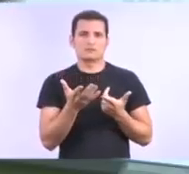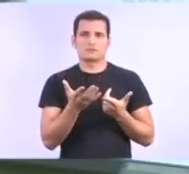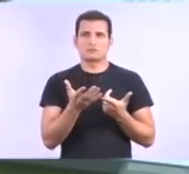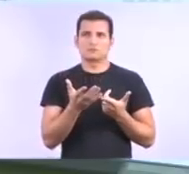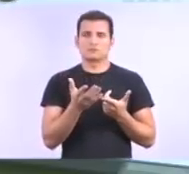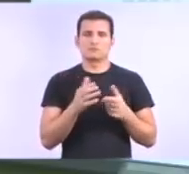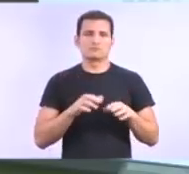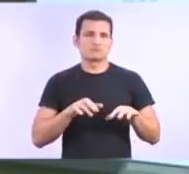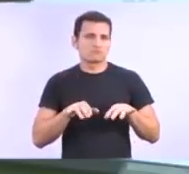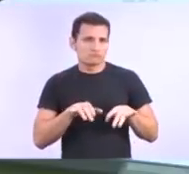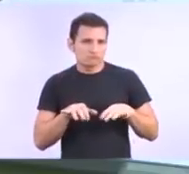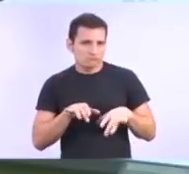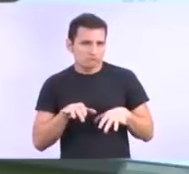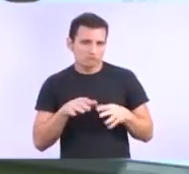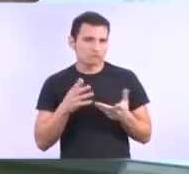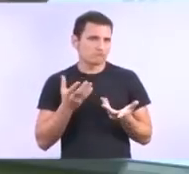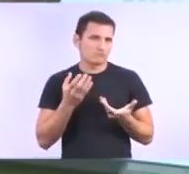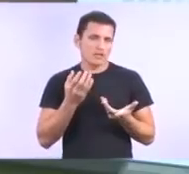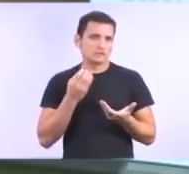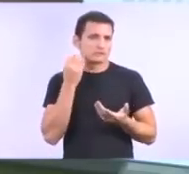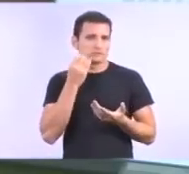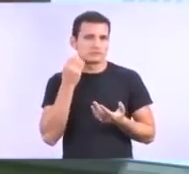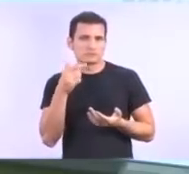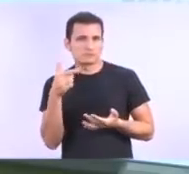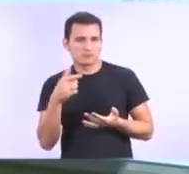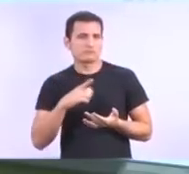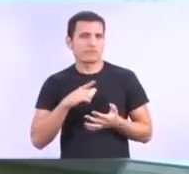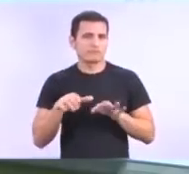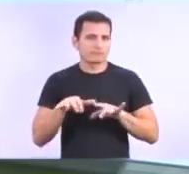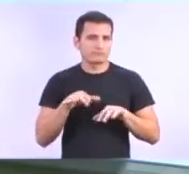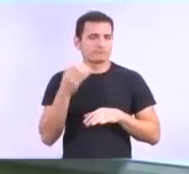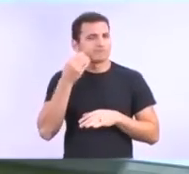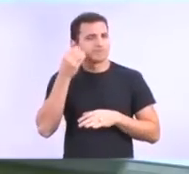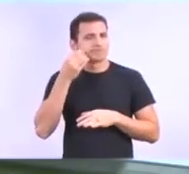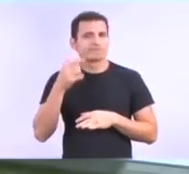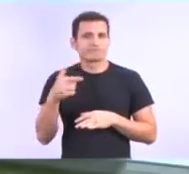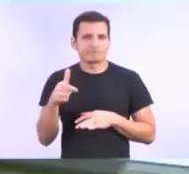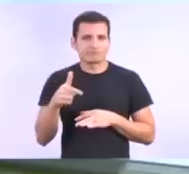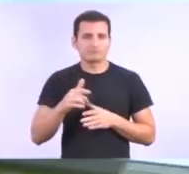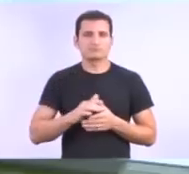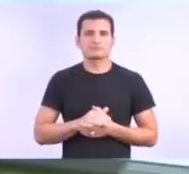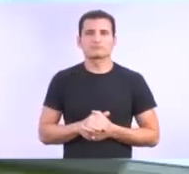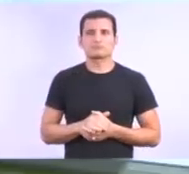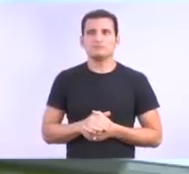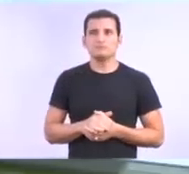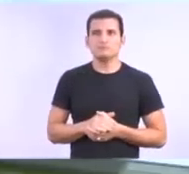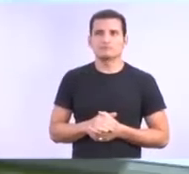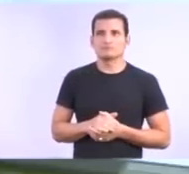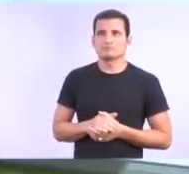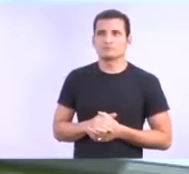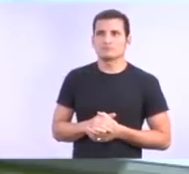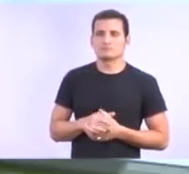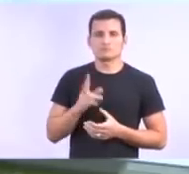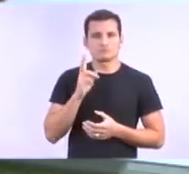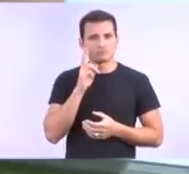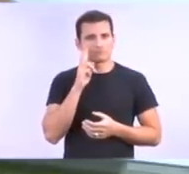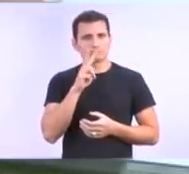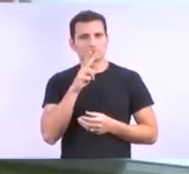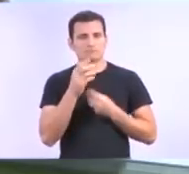um programador inexperiente. Tem a questão do programador inexperiente, né? Então vamos lá ver como é que a gente faz isso